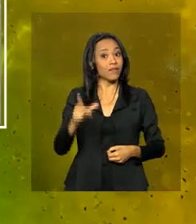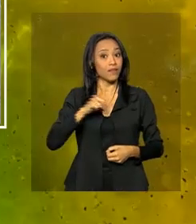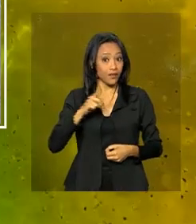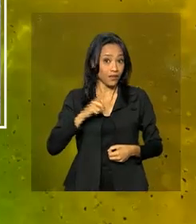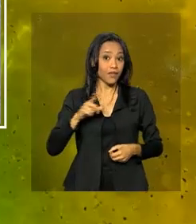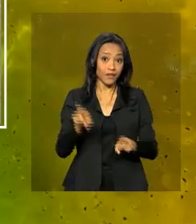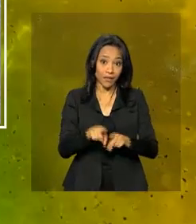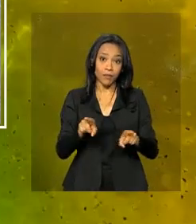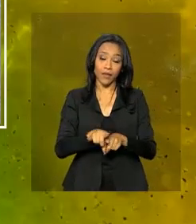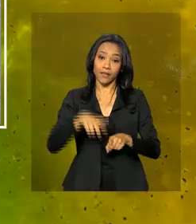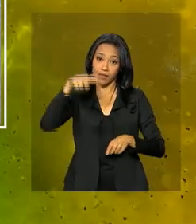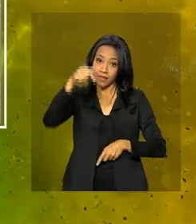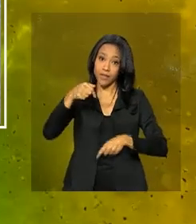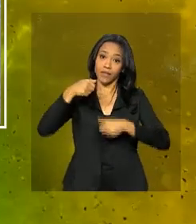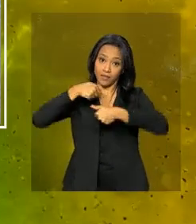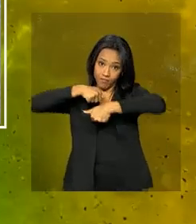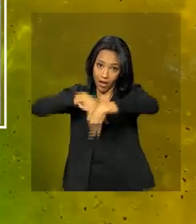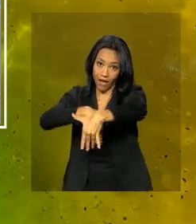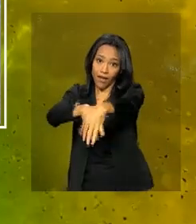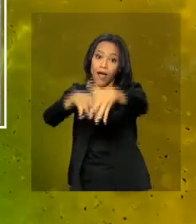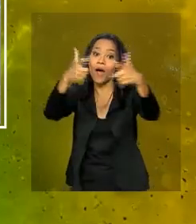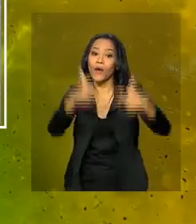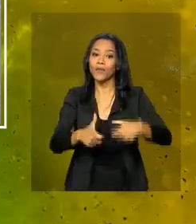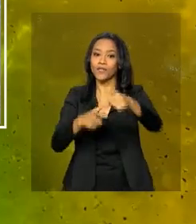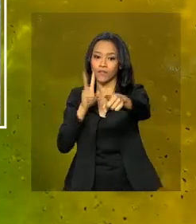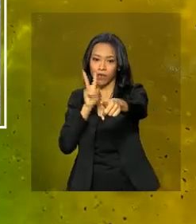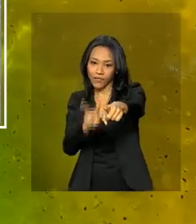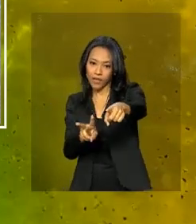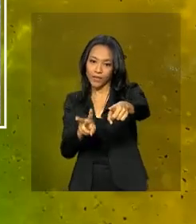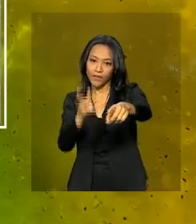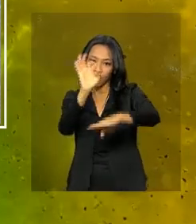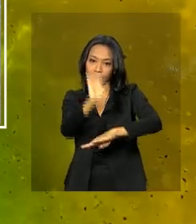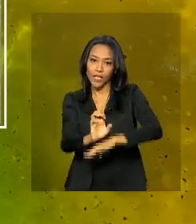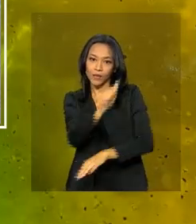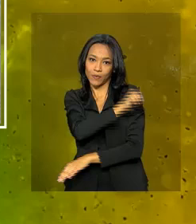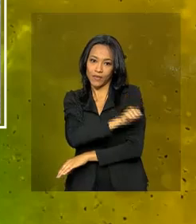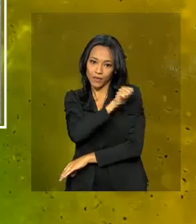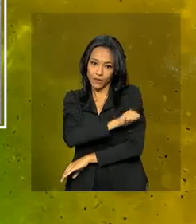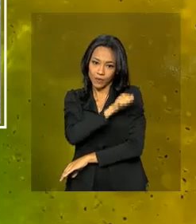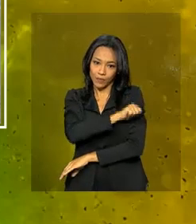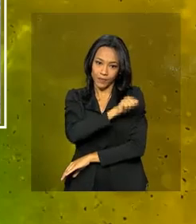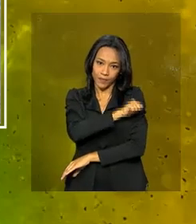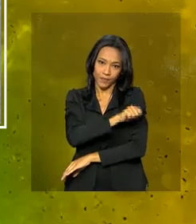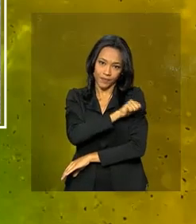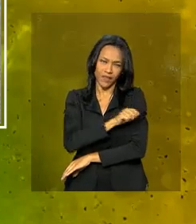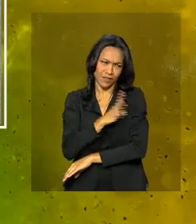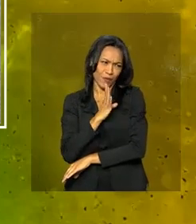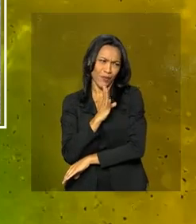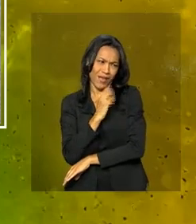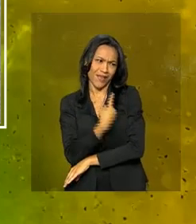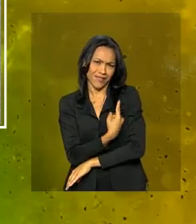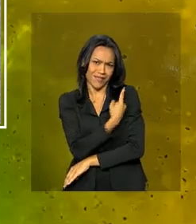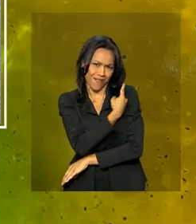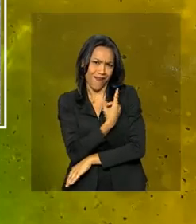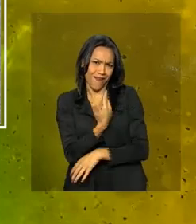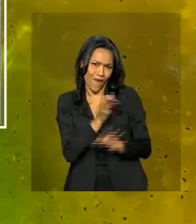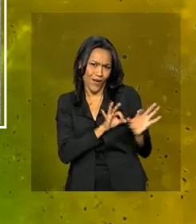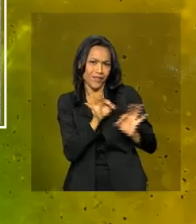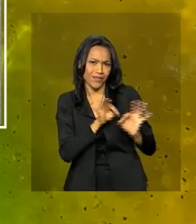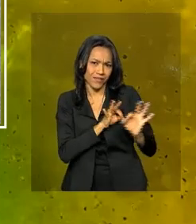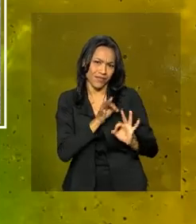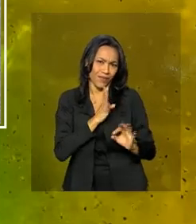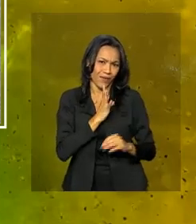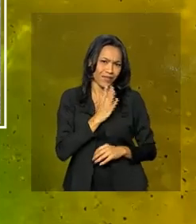tela imagens do Rio de Janeiro. O senhor provavelmente também conhece alguma coisa da organização do desfile de lá, não